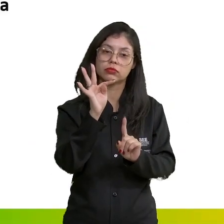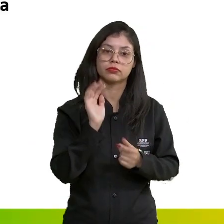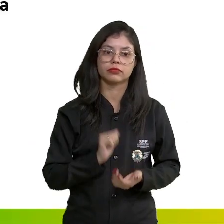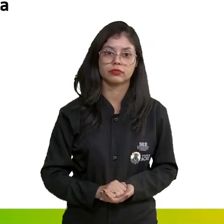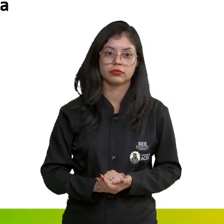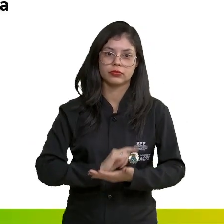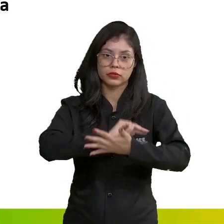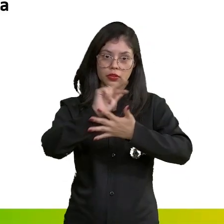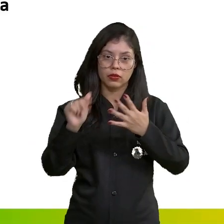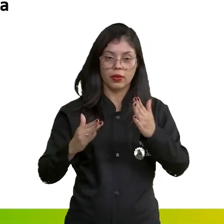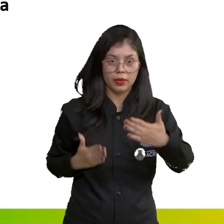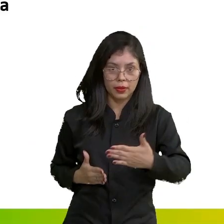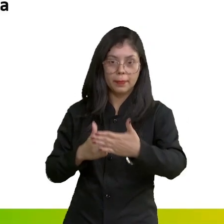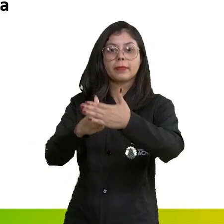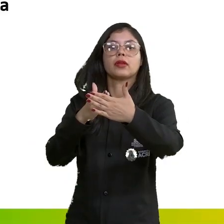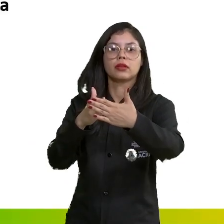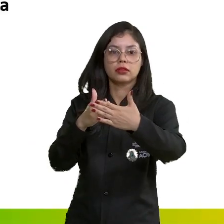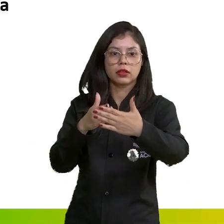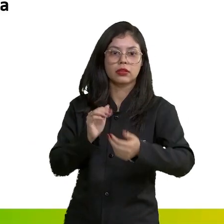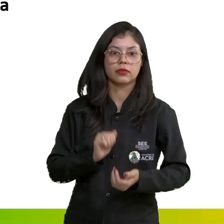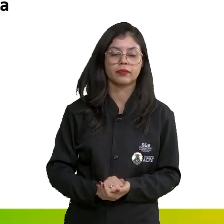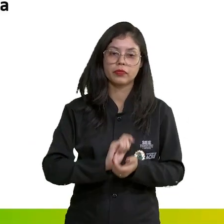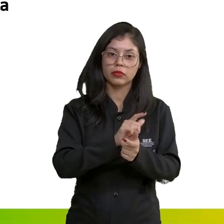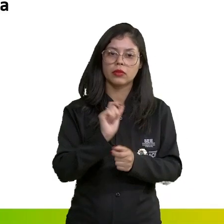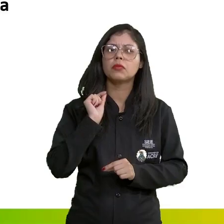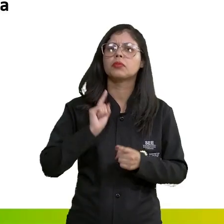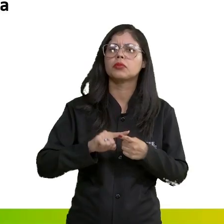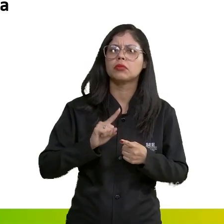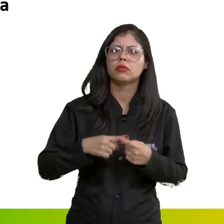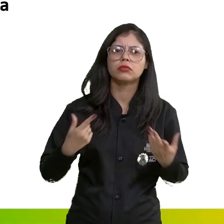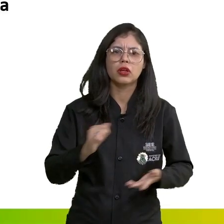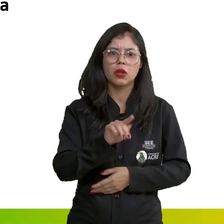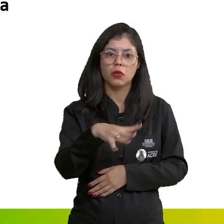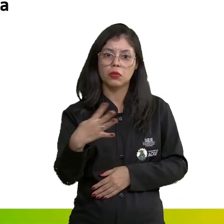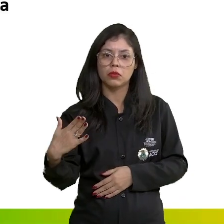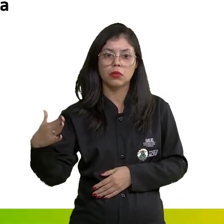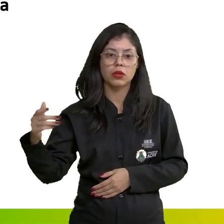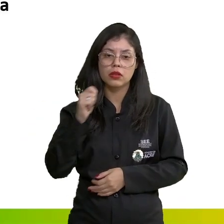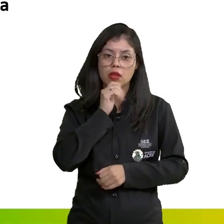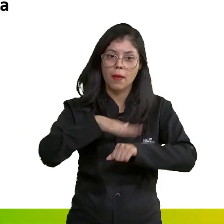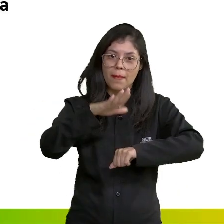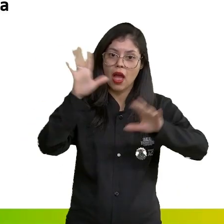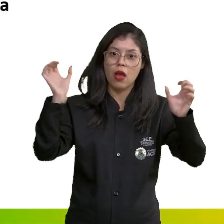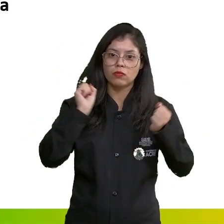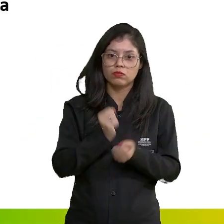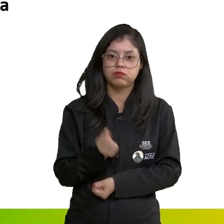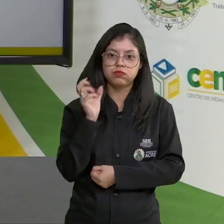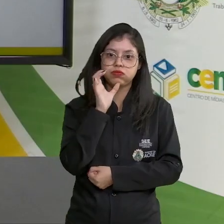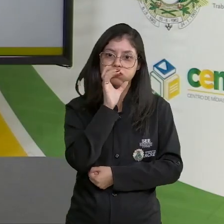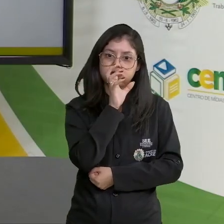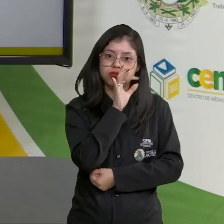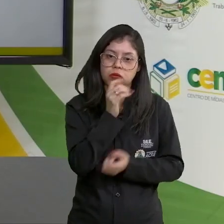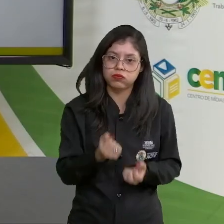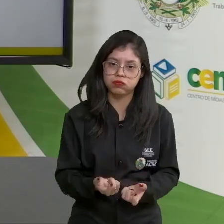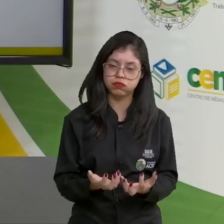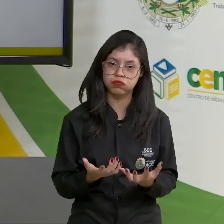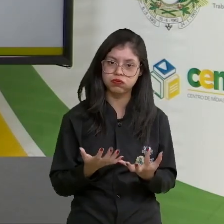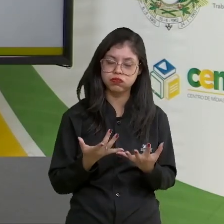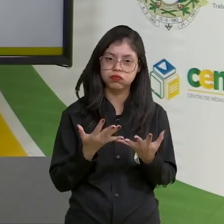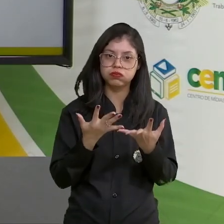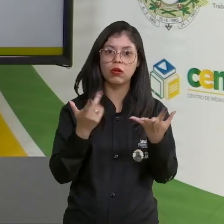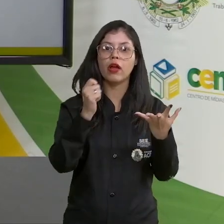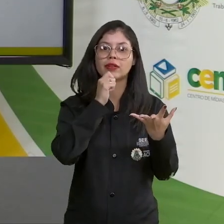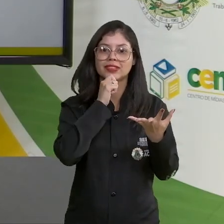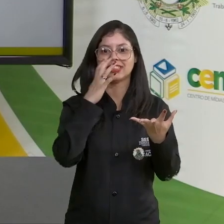temperatura. A variável mais impactada, porque quanto mais quente a Terra fica, mais calor a